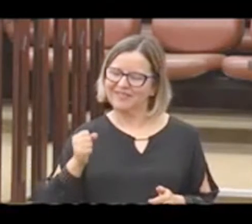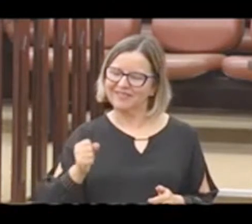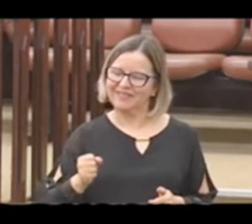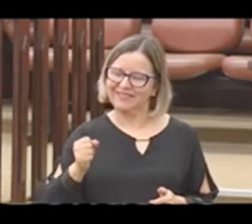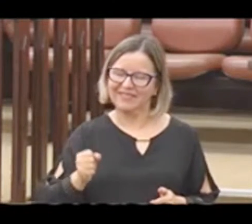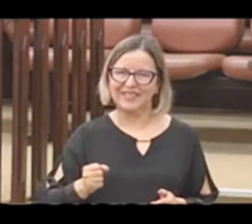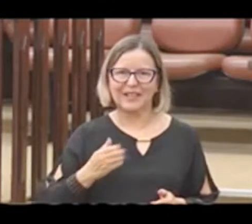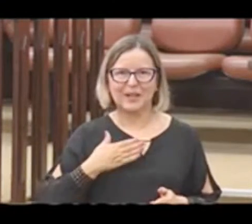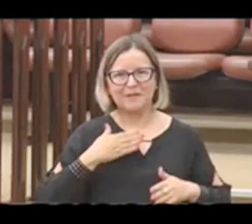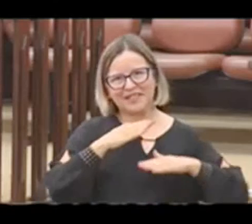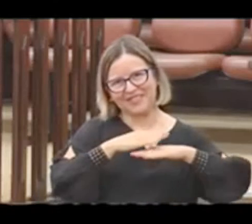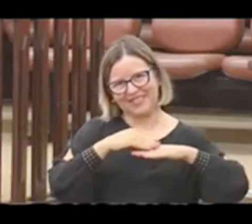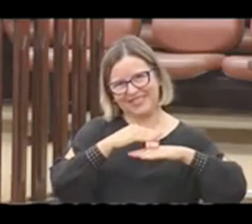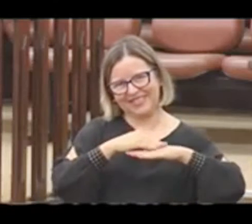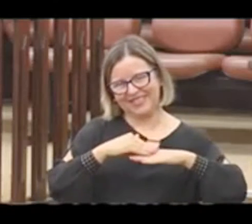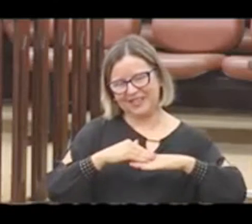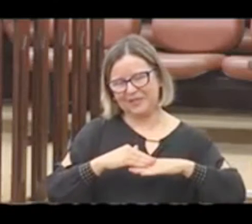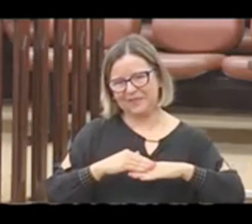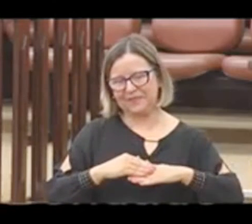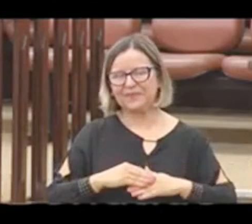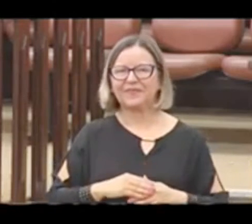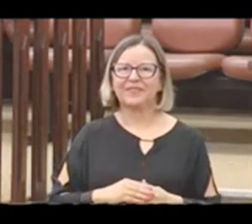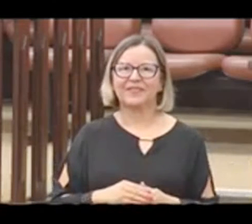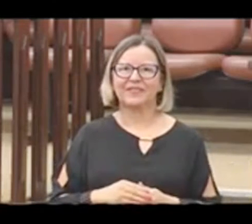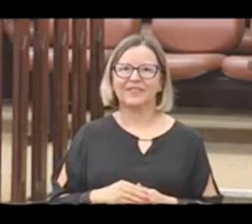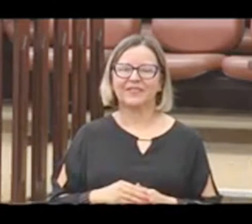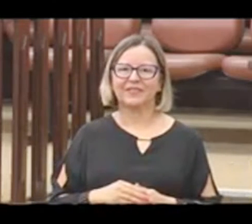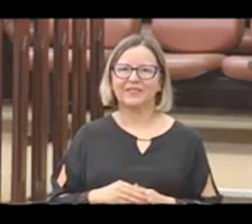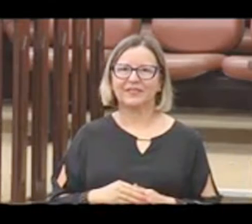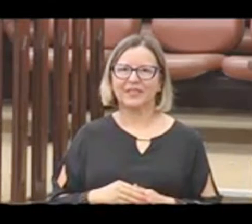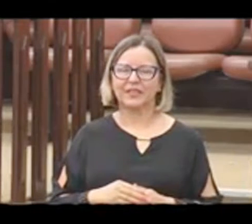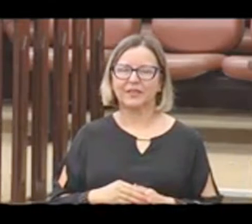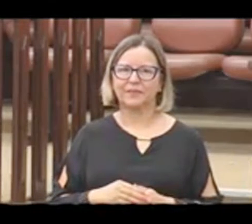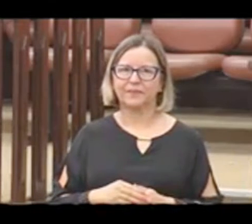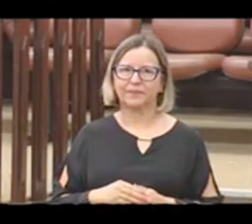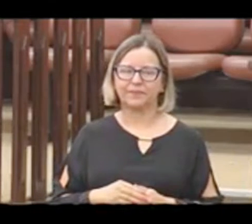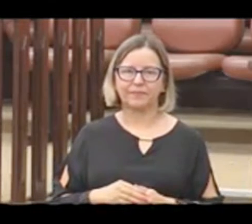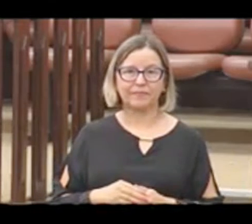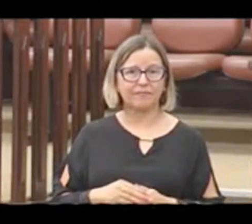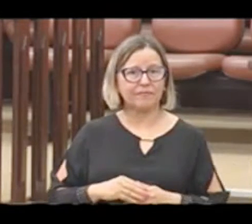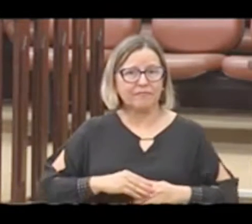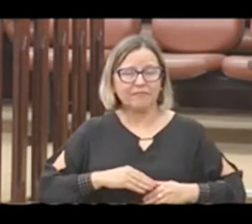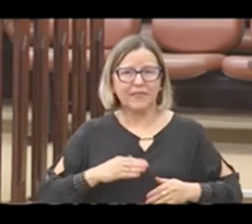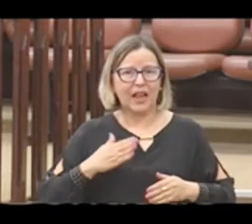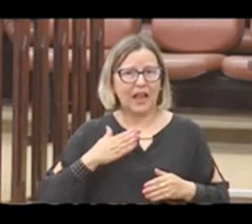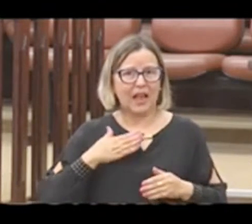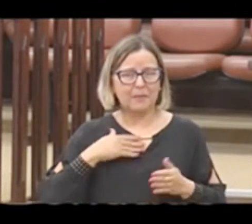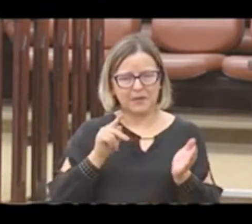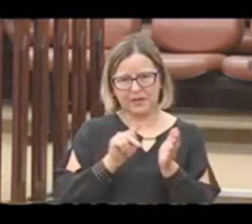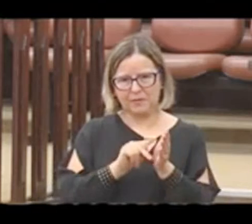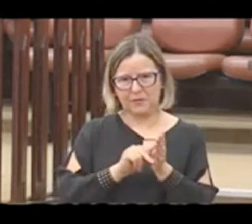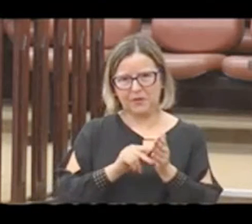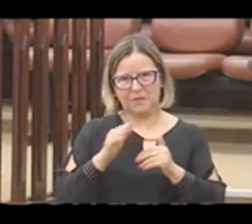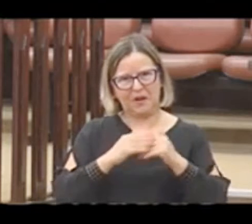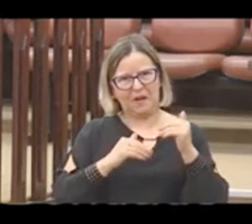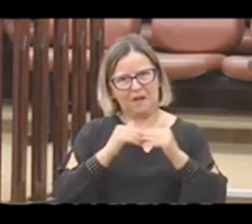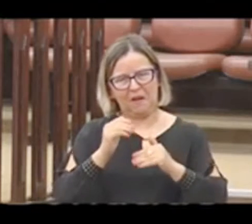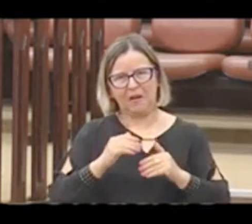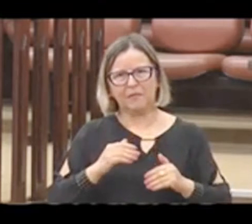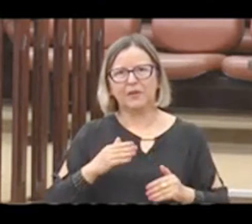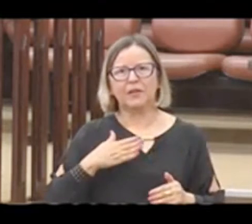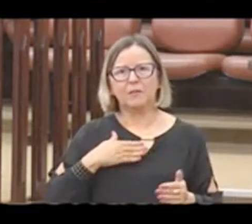Em outras palavras, as minhas obras, tudo que eu fizer, todo o meu esforço, não podem